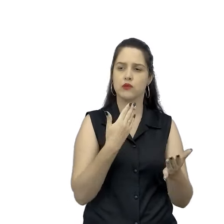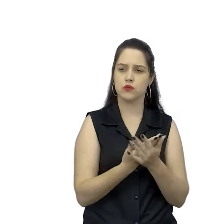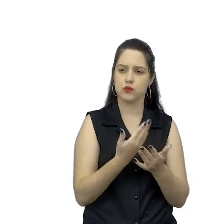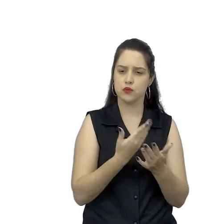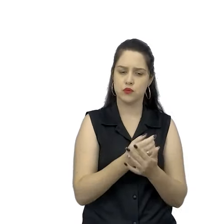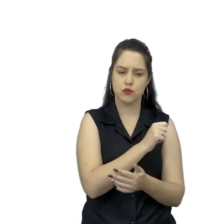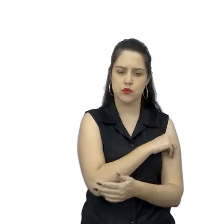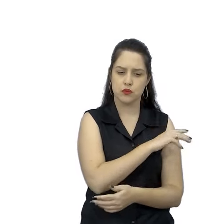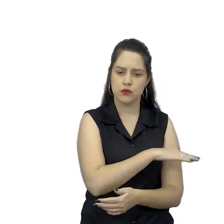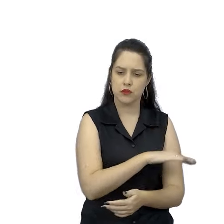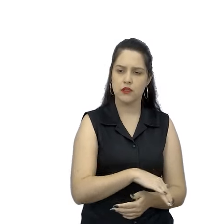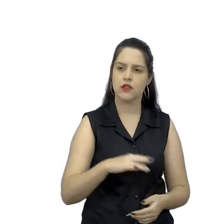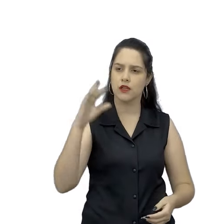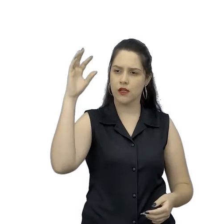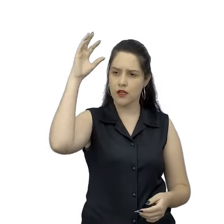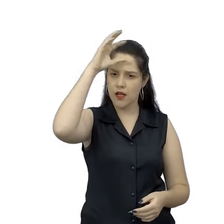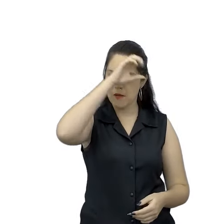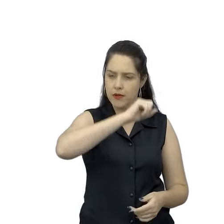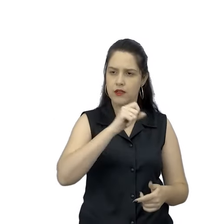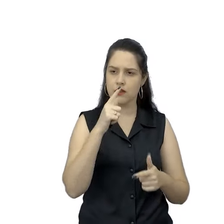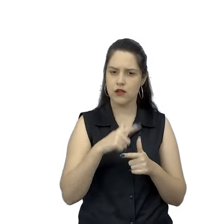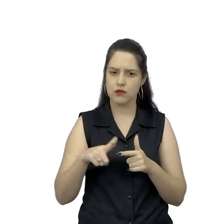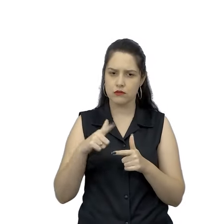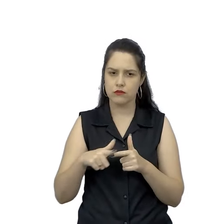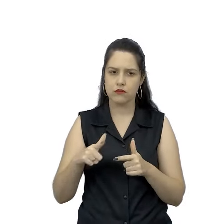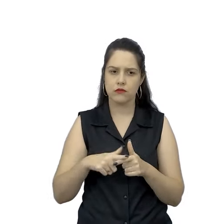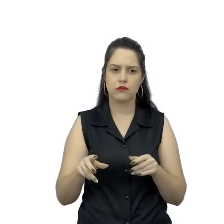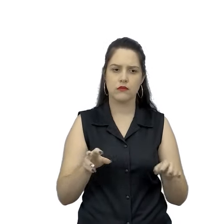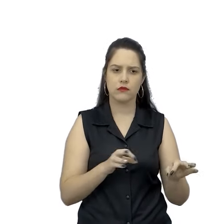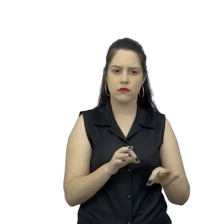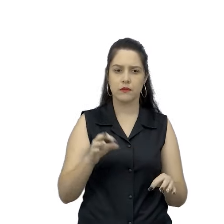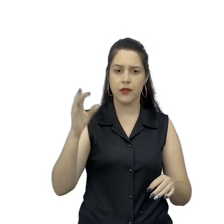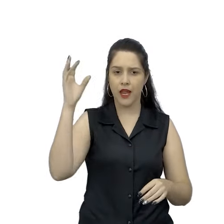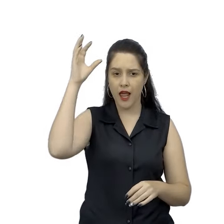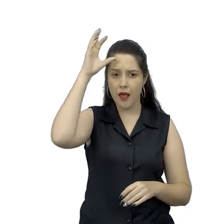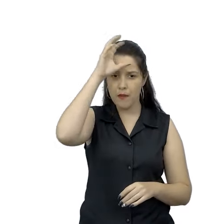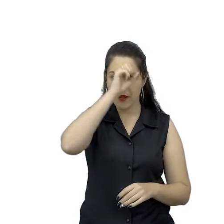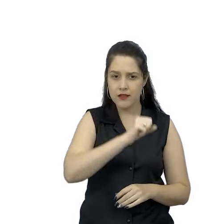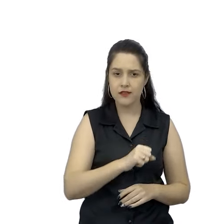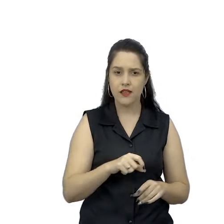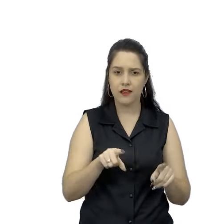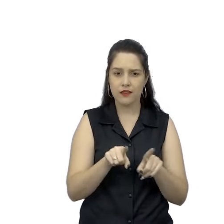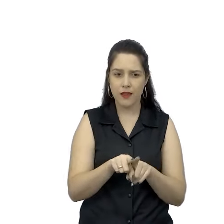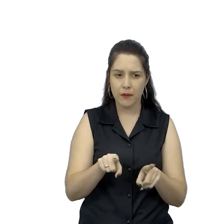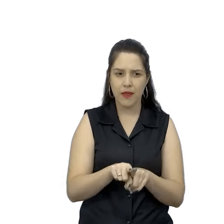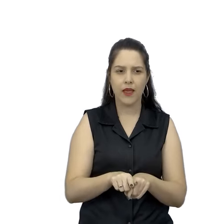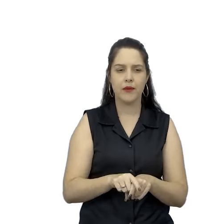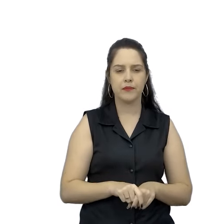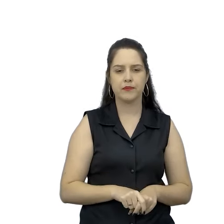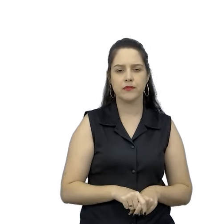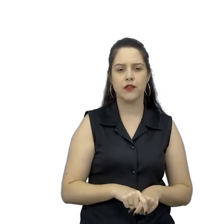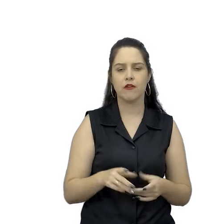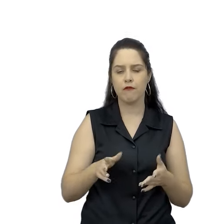a importância de aprender a resolver problemas para aprender, professora Lourdes Unochique, o